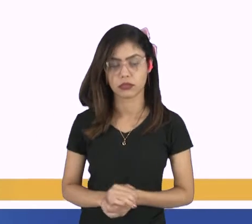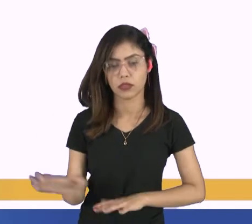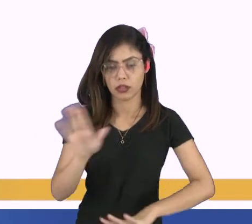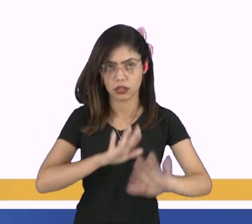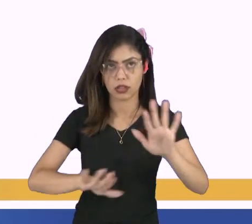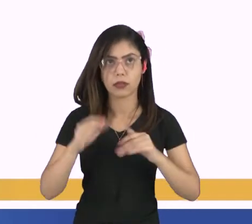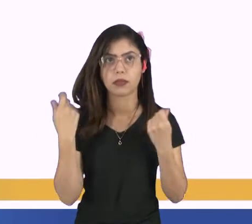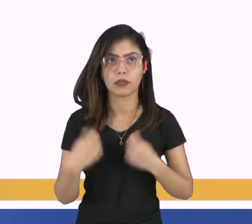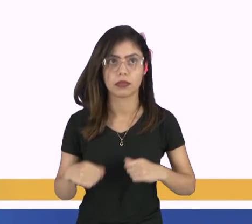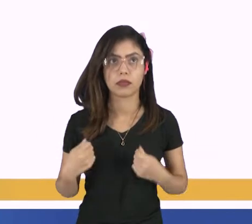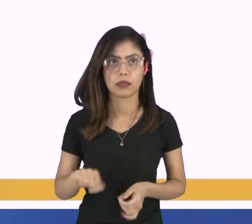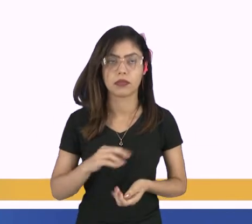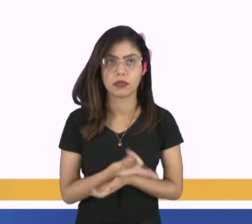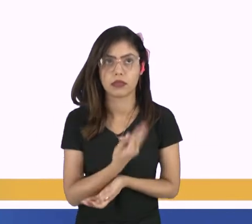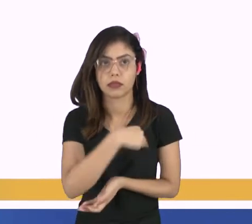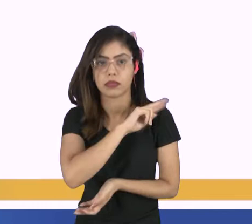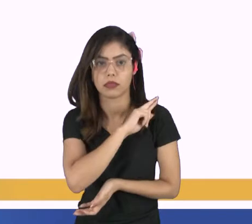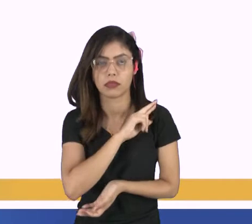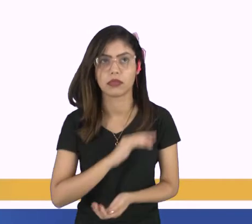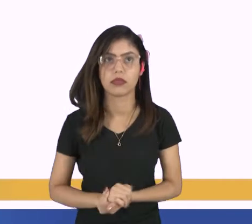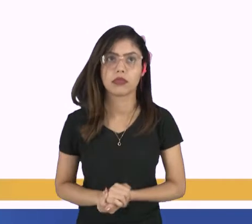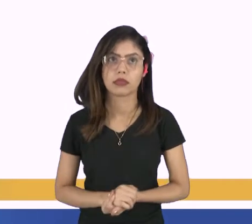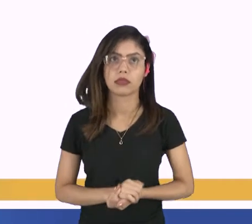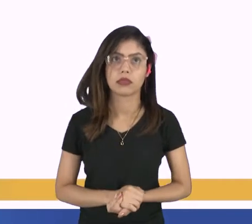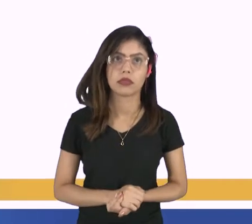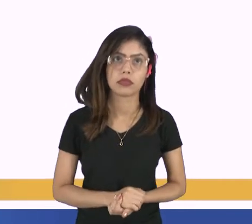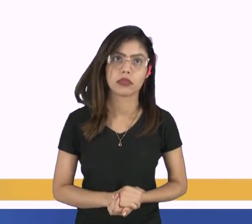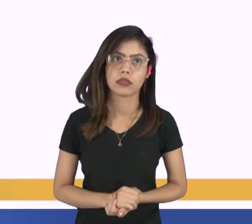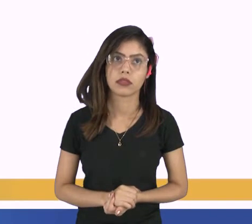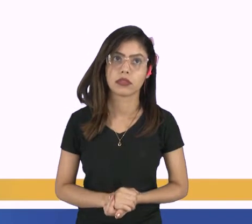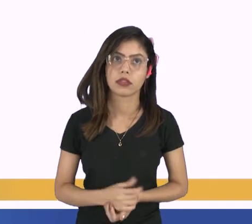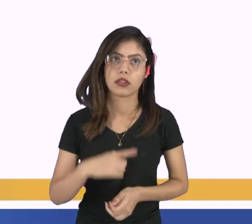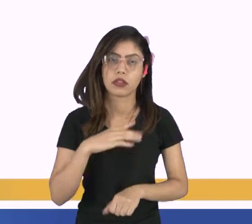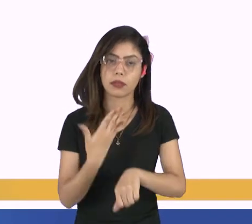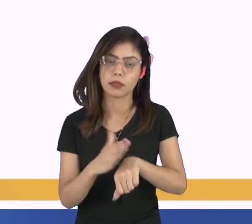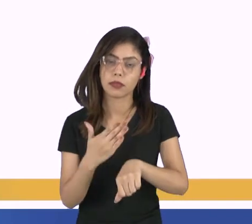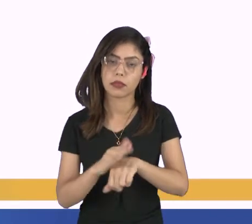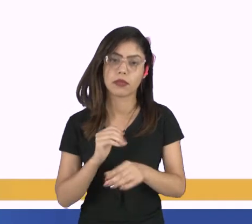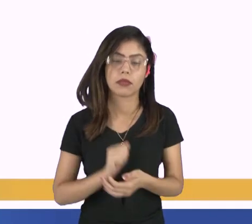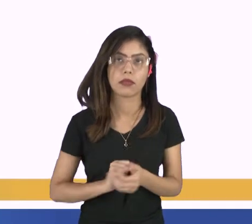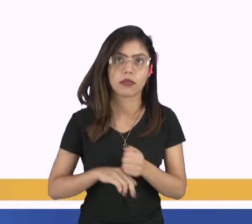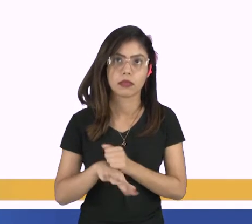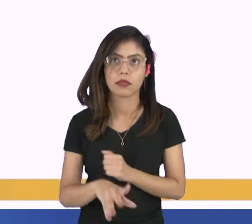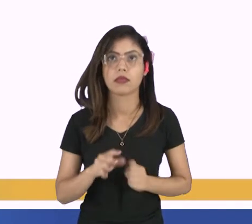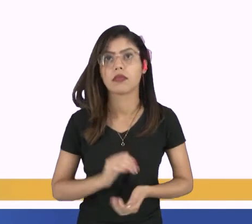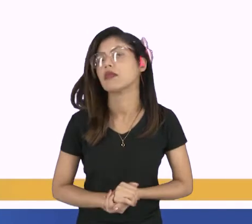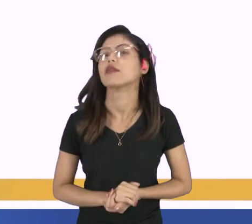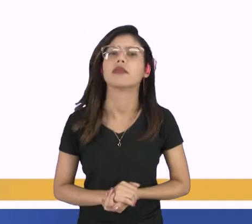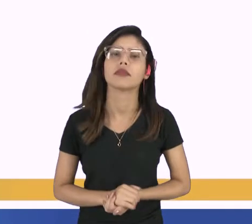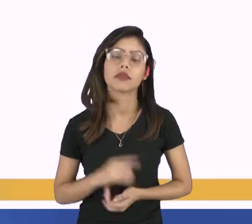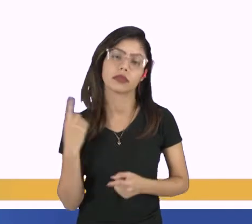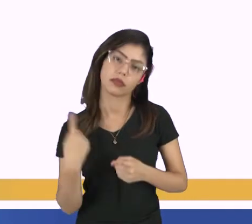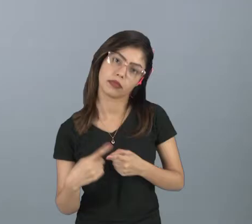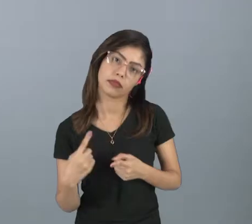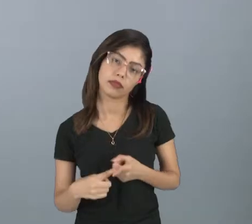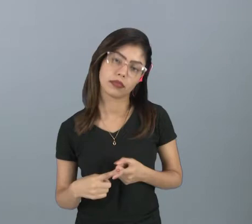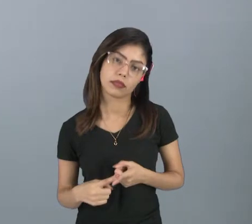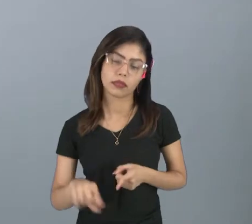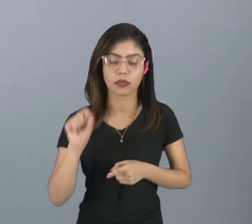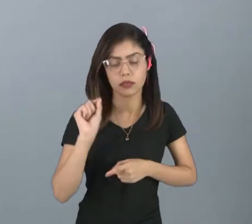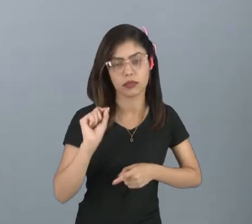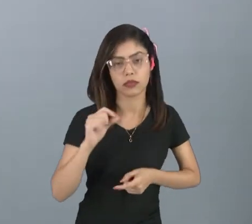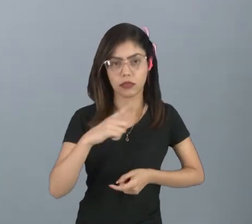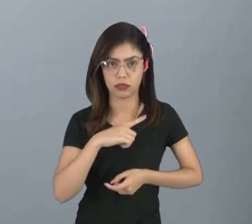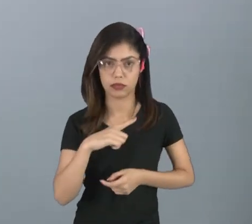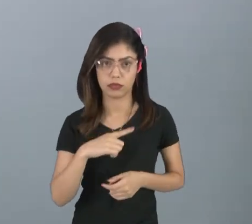cidadão também tem sua responsabilidade aí na adoção de boas práticas de saneamento, né? Porque se eu não, do que